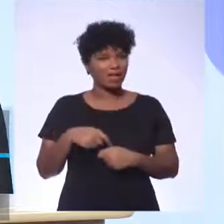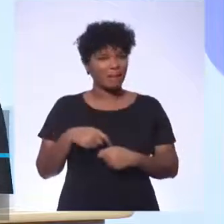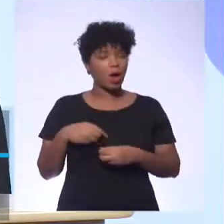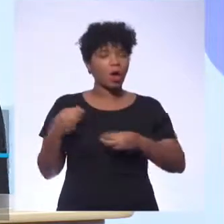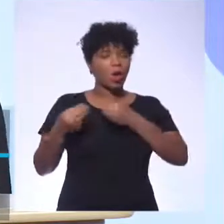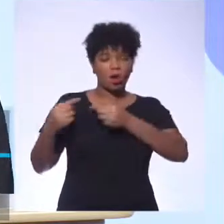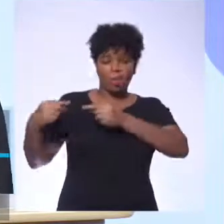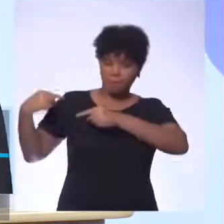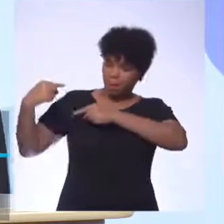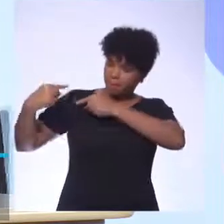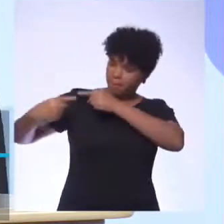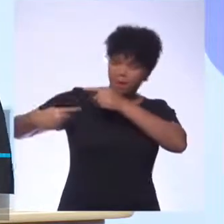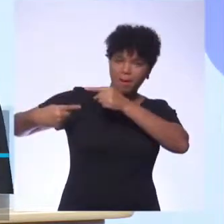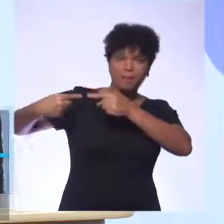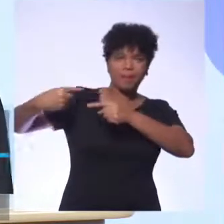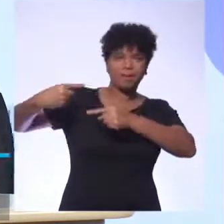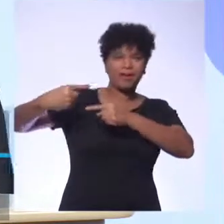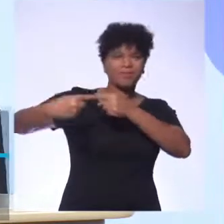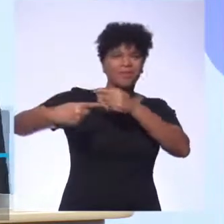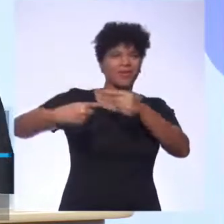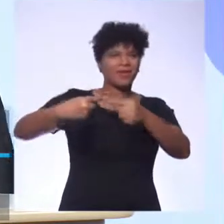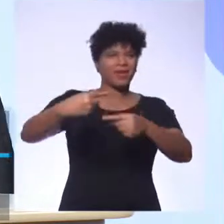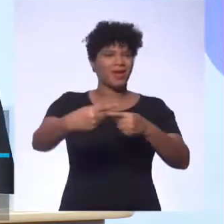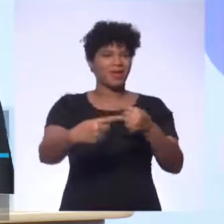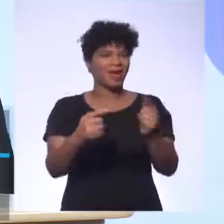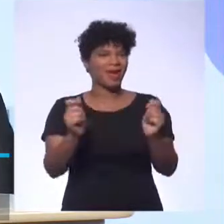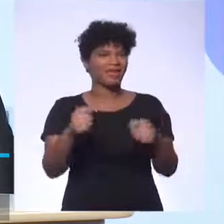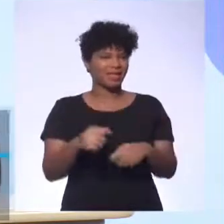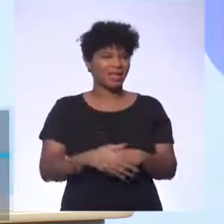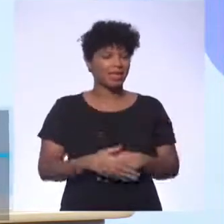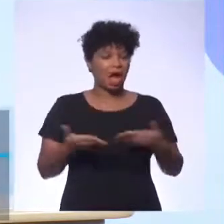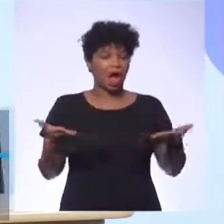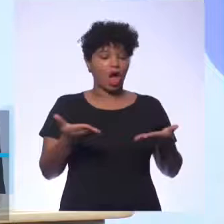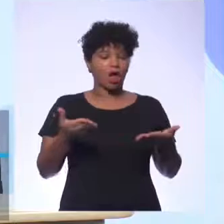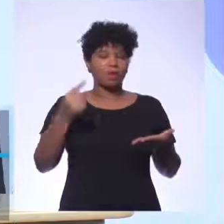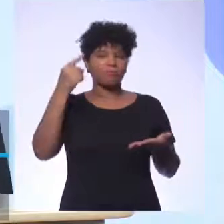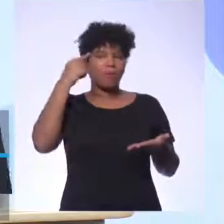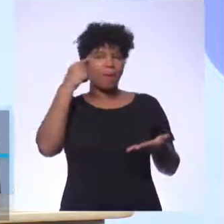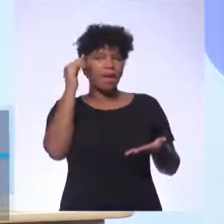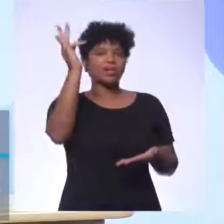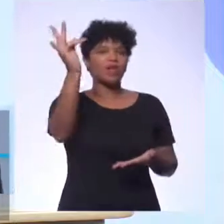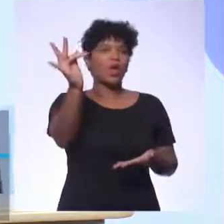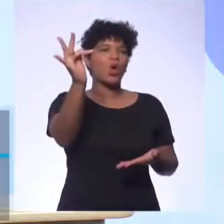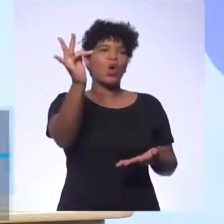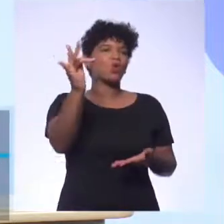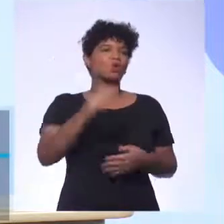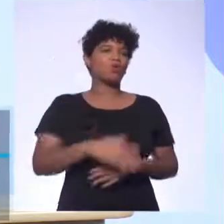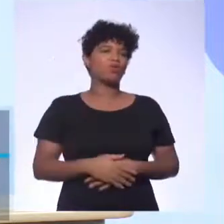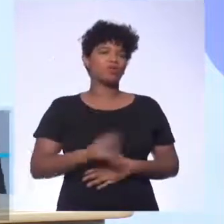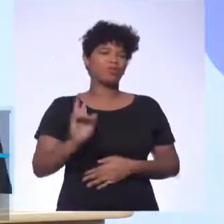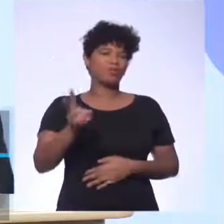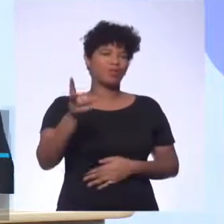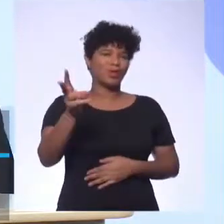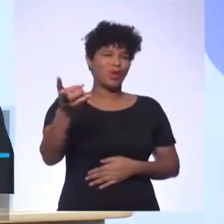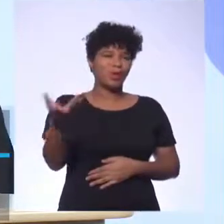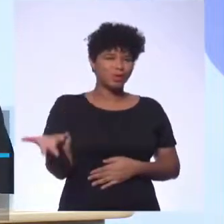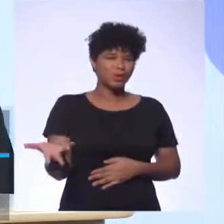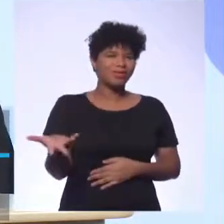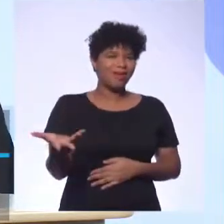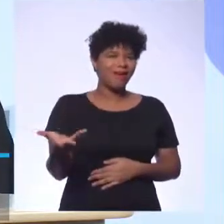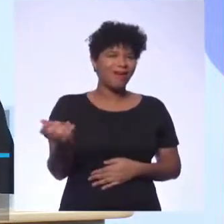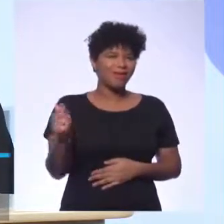de cuidados que permite o desenvolvimento no presente, mas com a preocupação com a manutenção para a vida no futuro